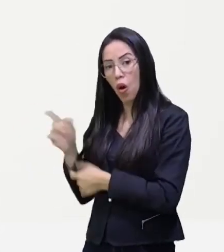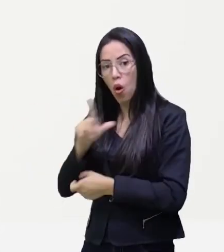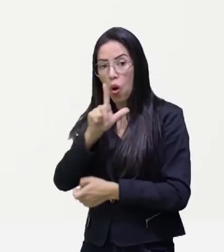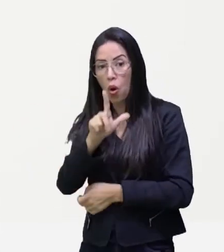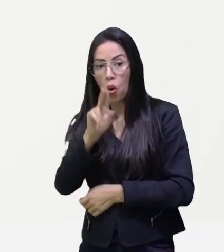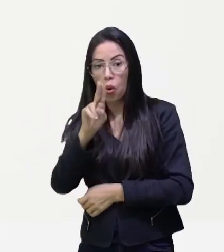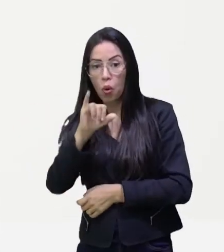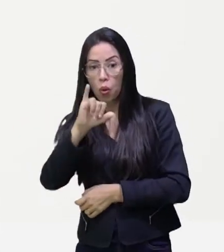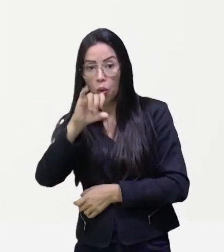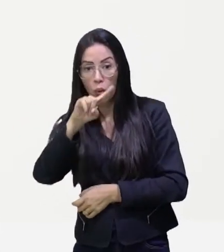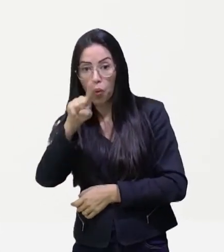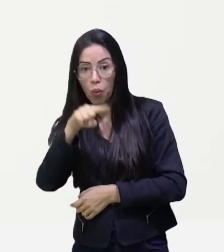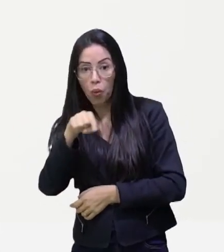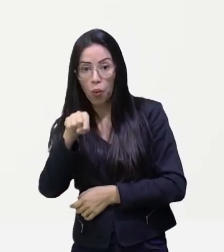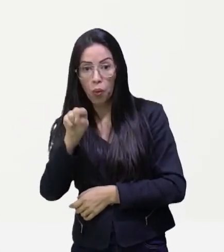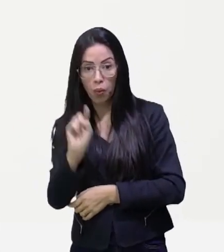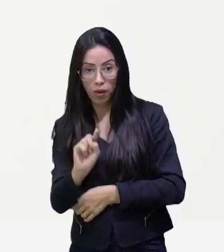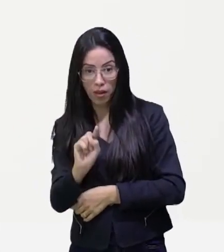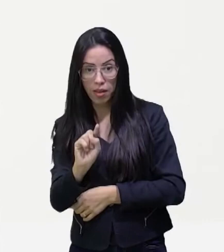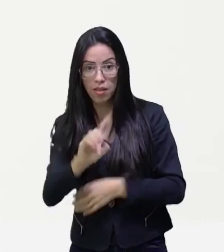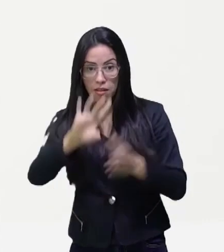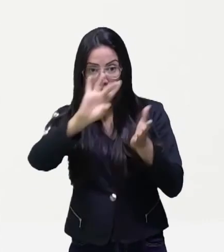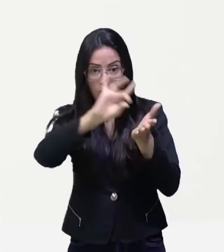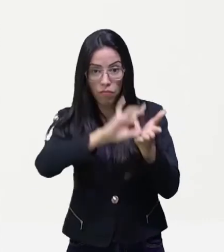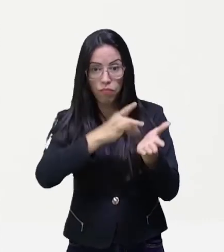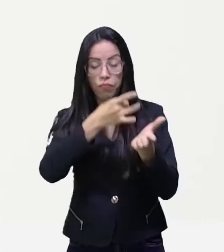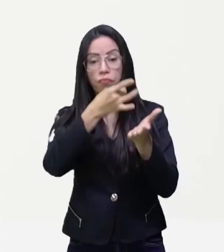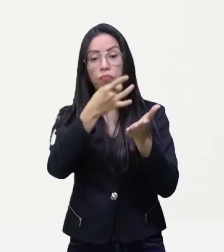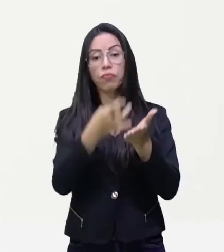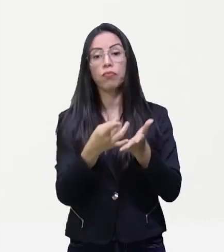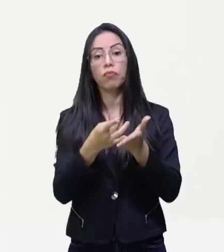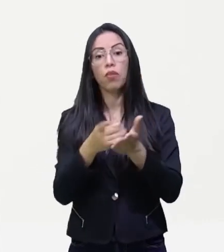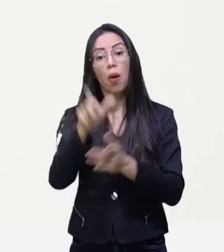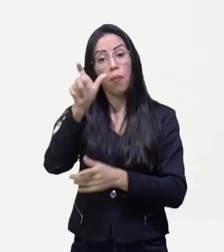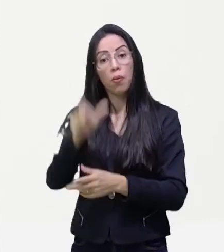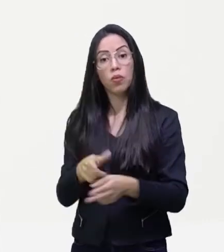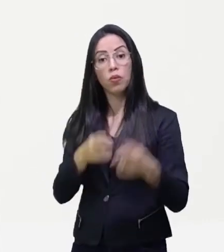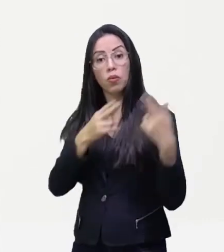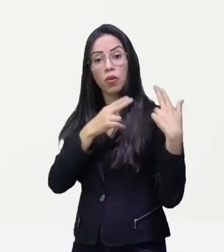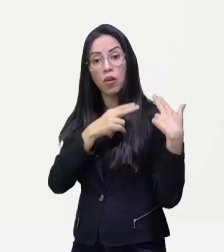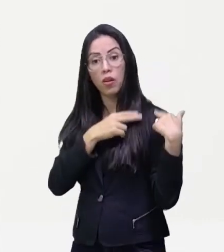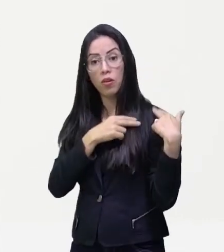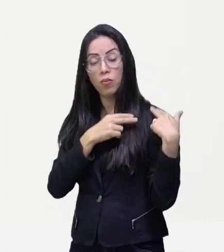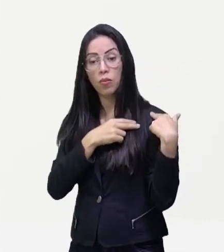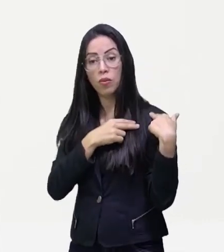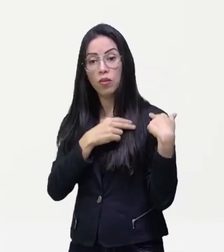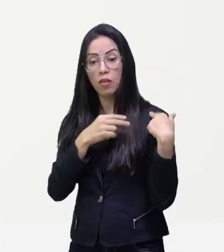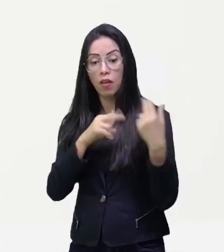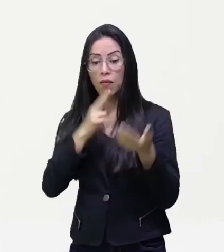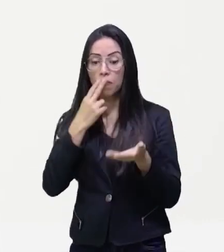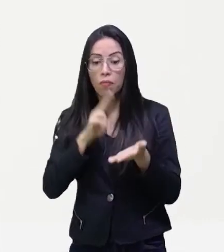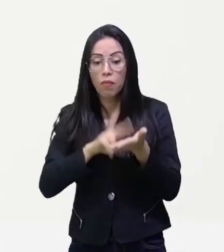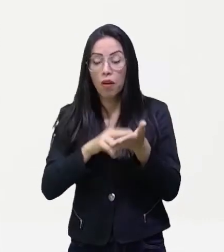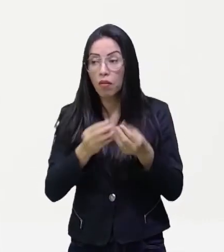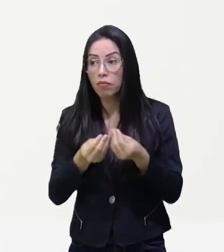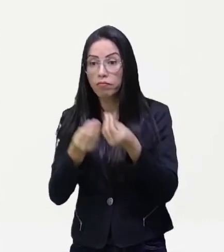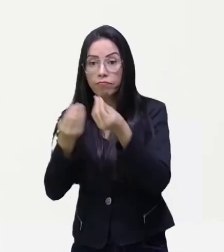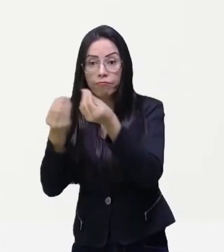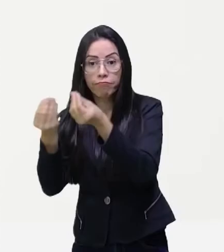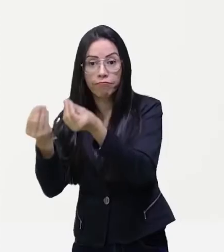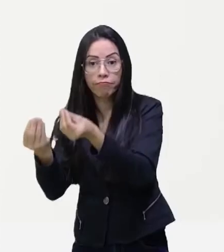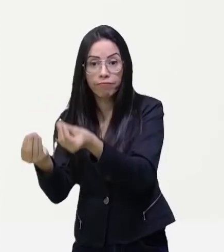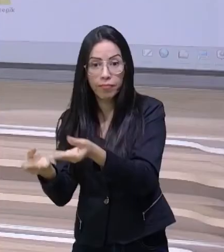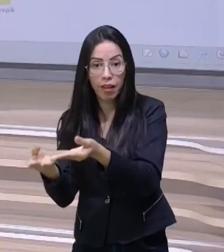casa? É o carteiro. Muito bem, crianças. Olha, antigamente, né,